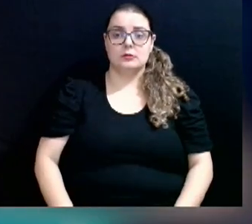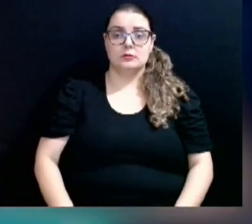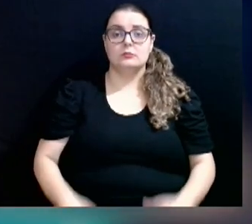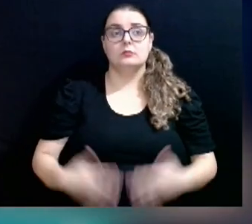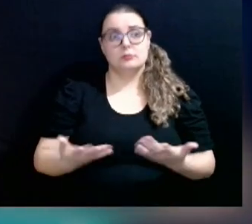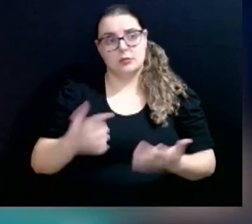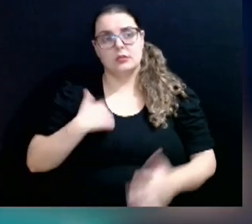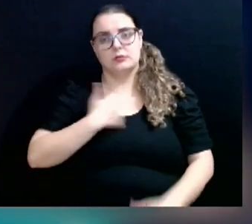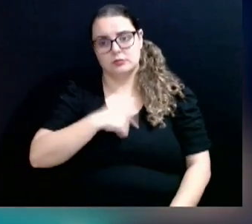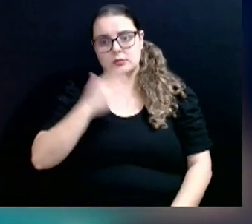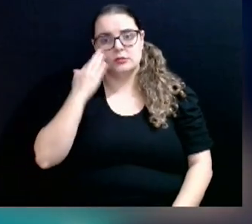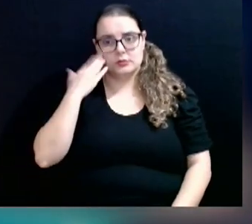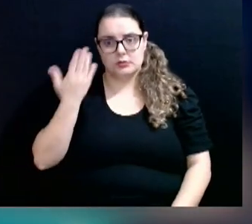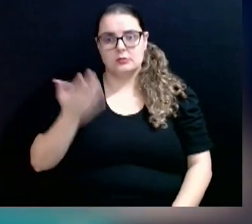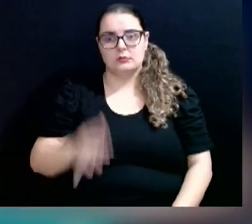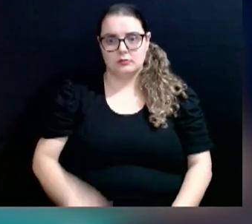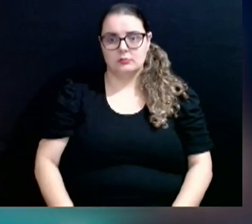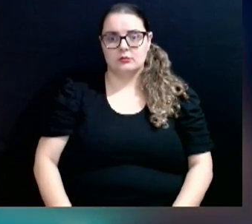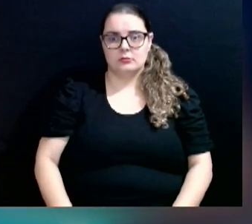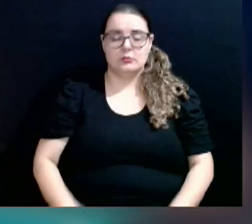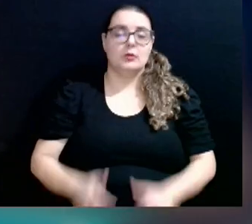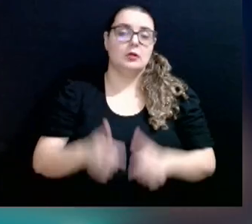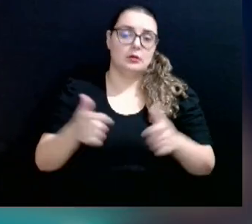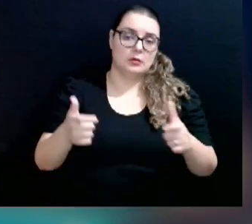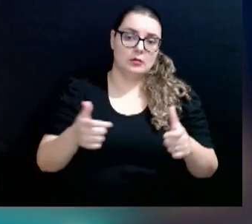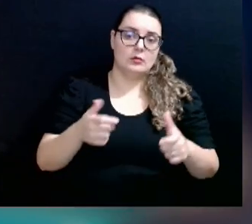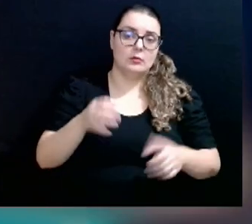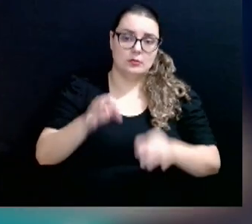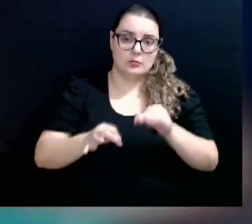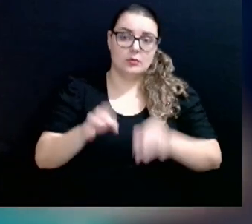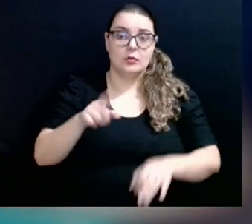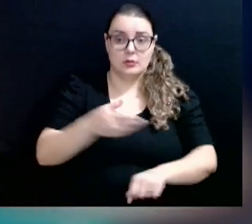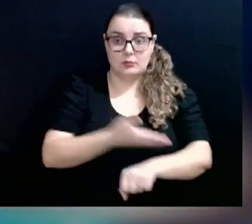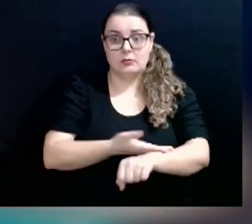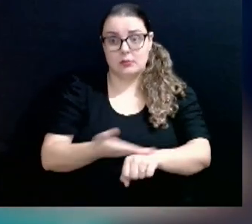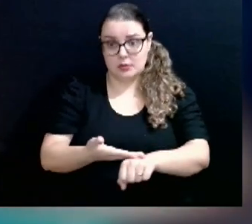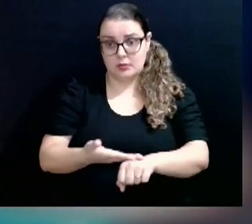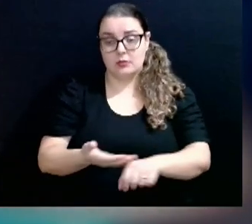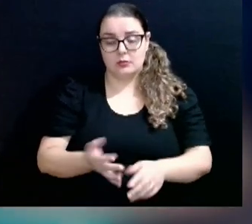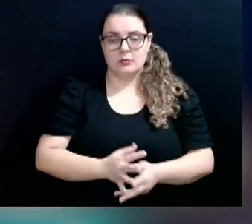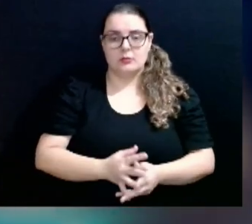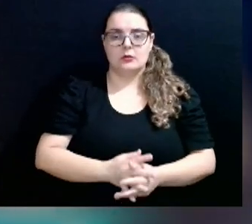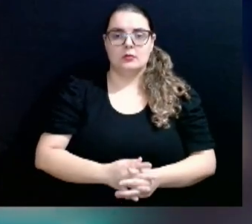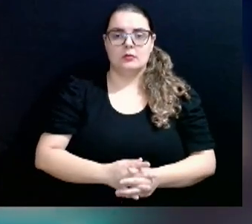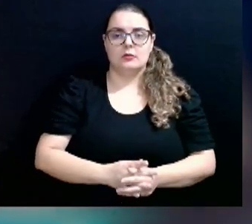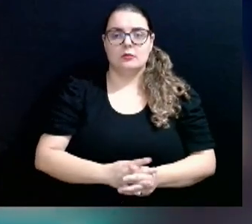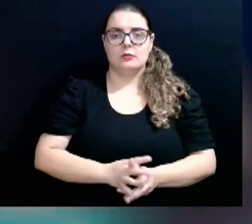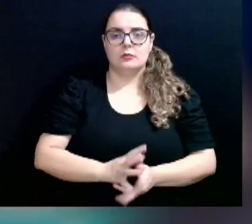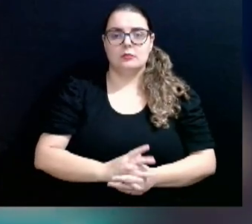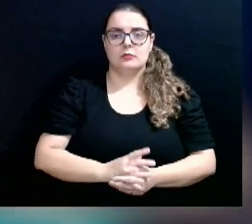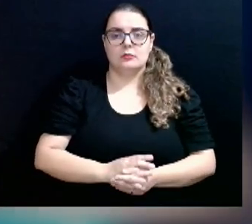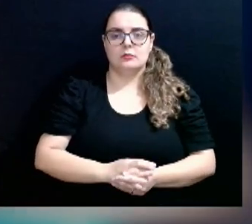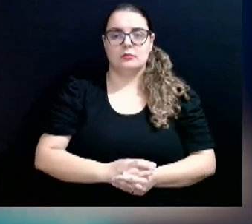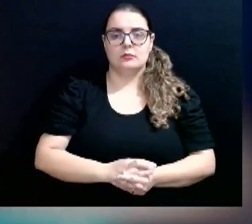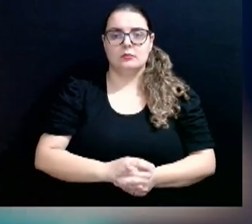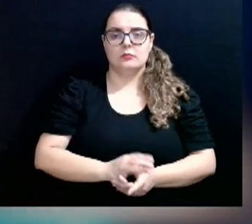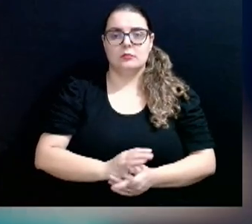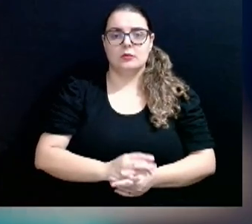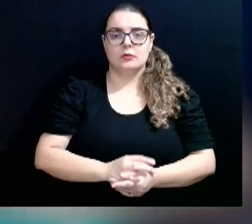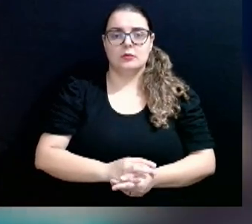que a boa parte dos juízes são brancos, né? Então, apesar de não ter isso, ele traz